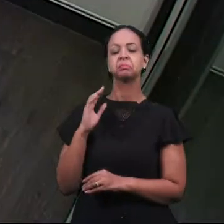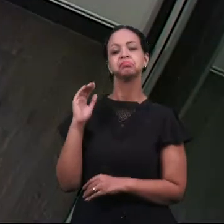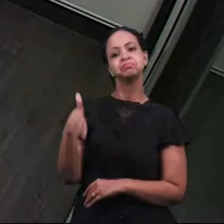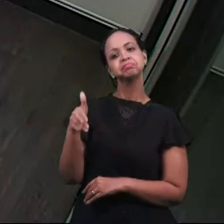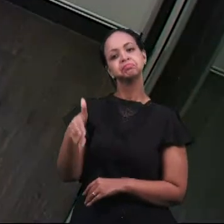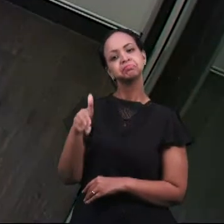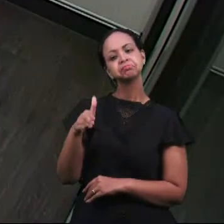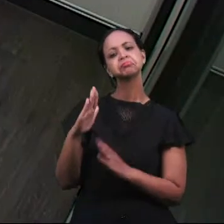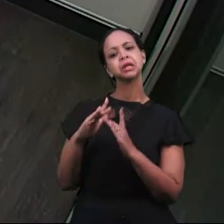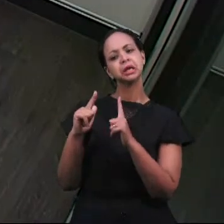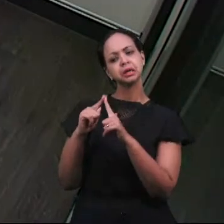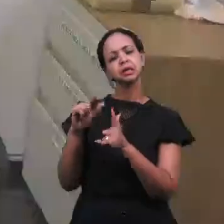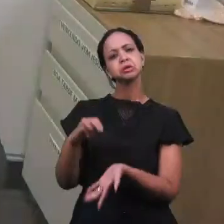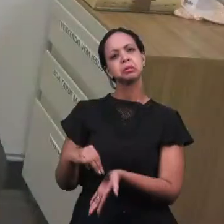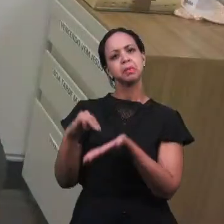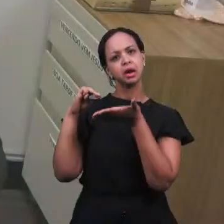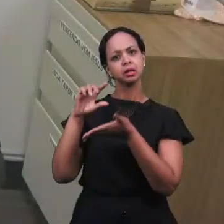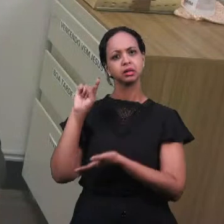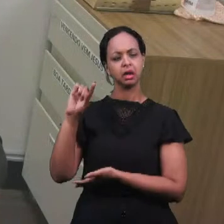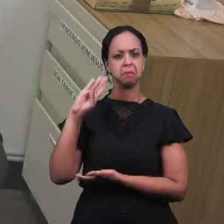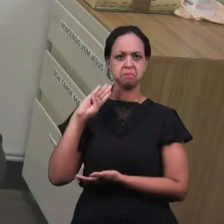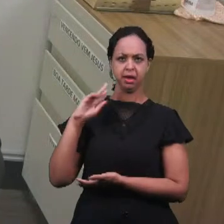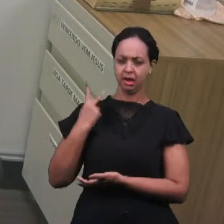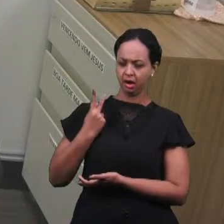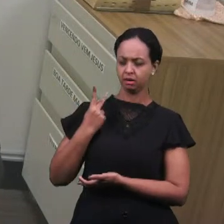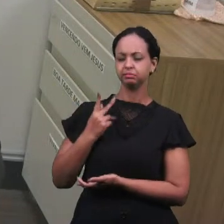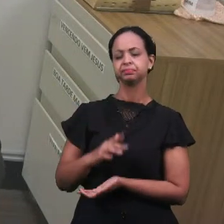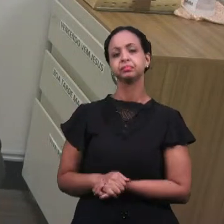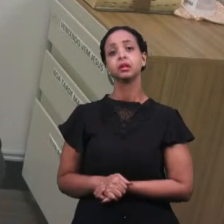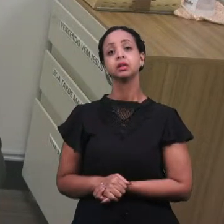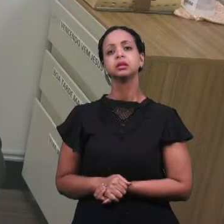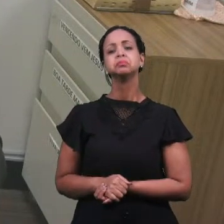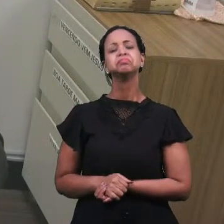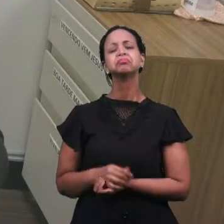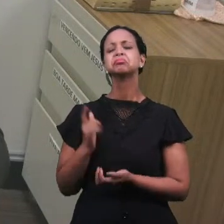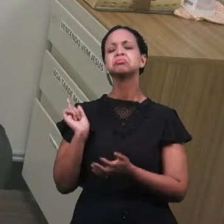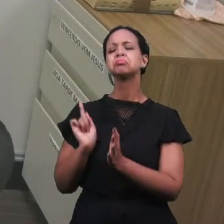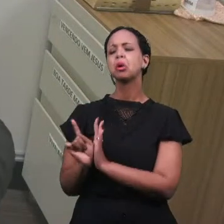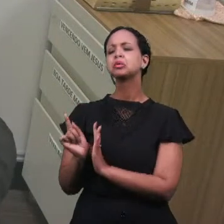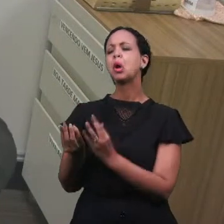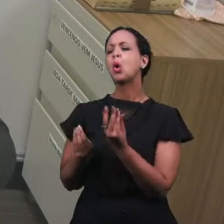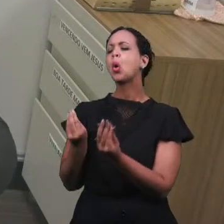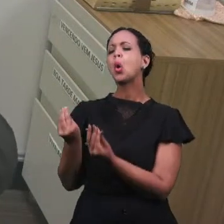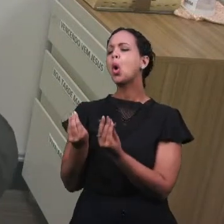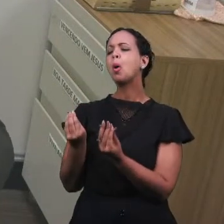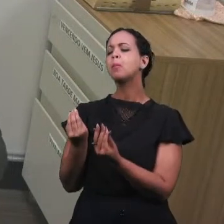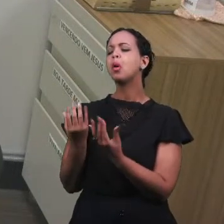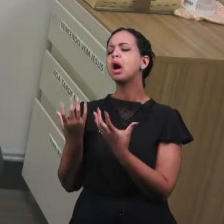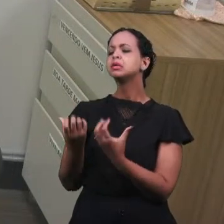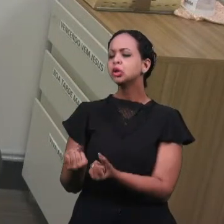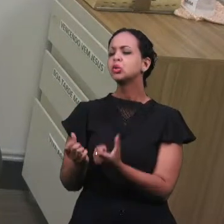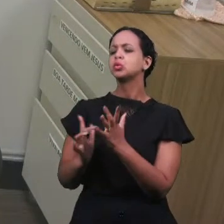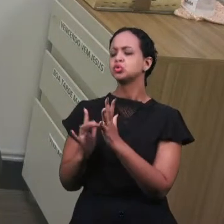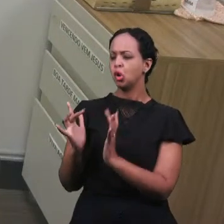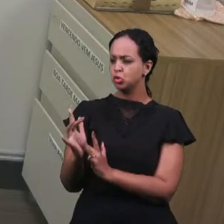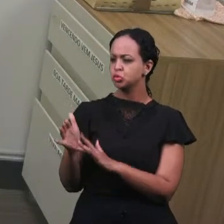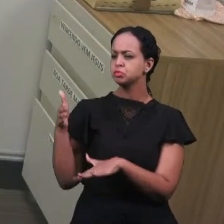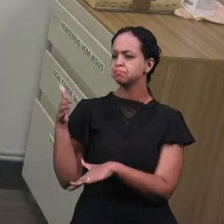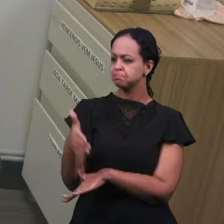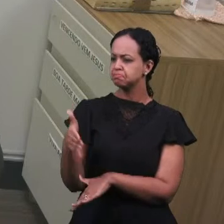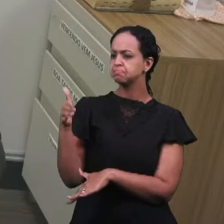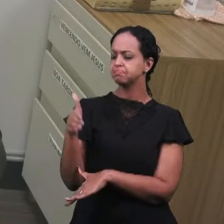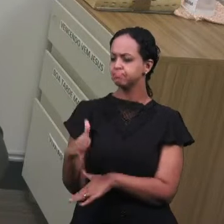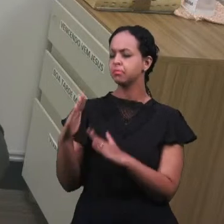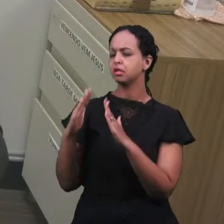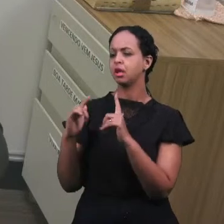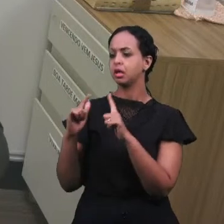frequentar a igreja cristã Maranata, ali em Belo Horizonte, em BH. E como é que foi, veio a conversão, essa grande experiência, né, com o Senhor